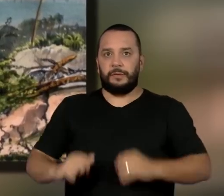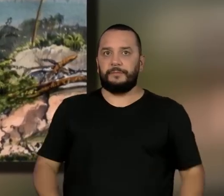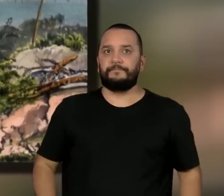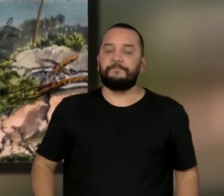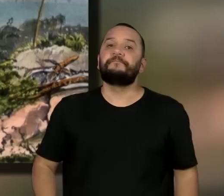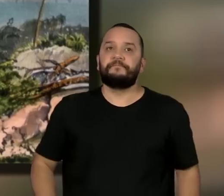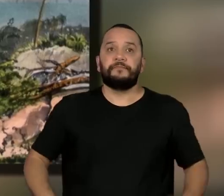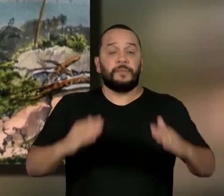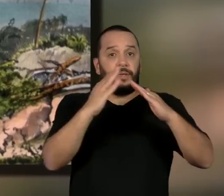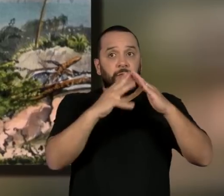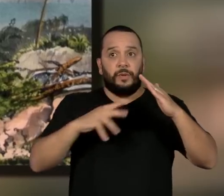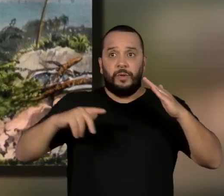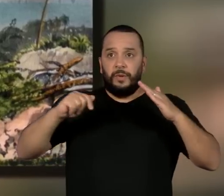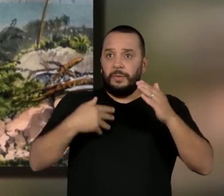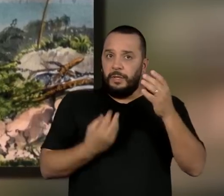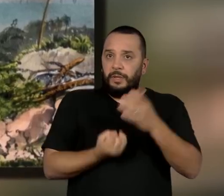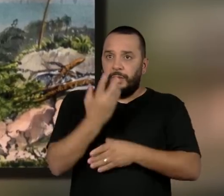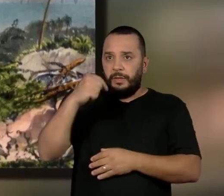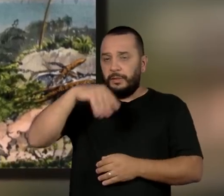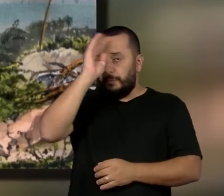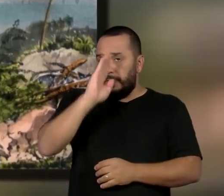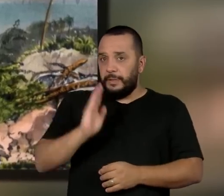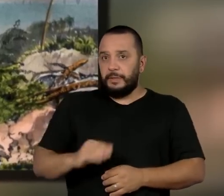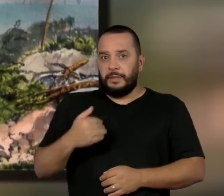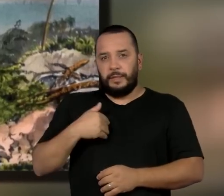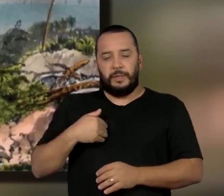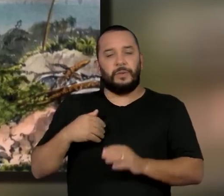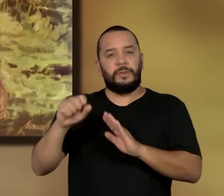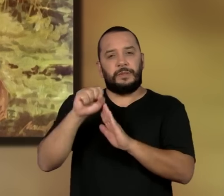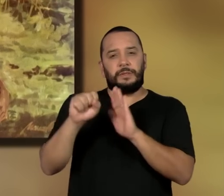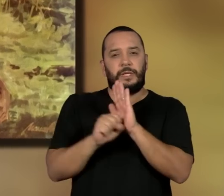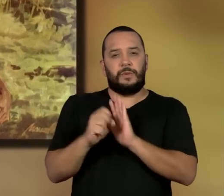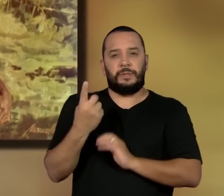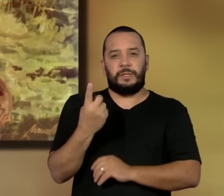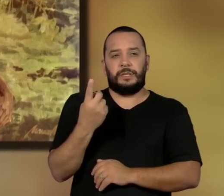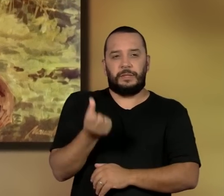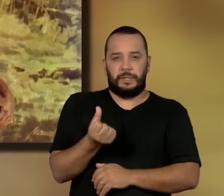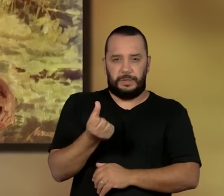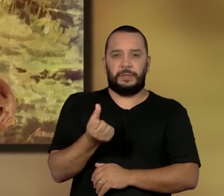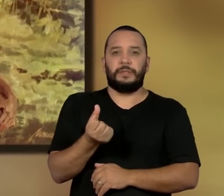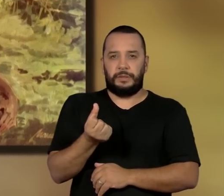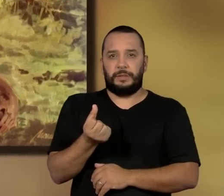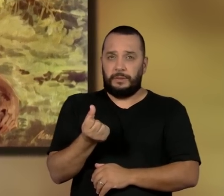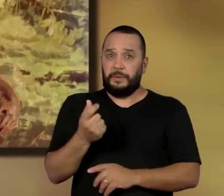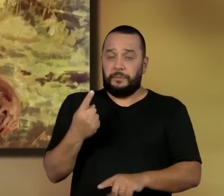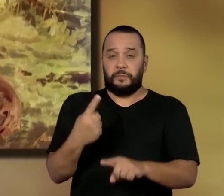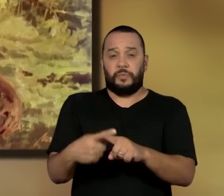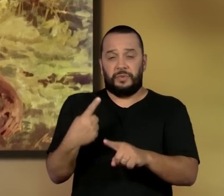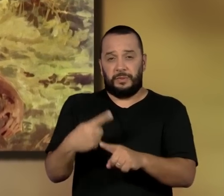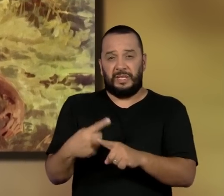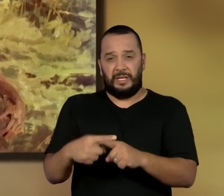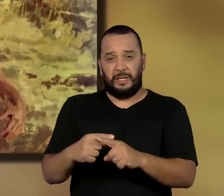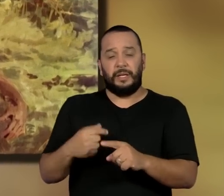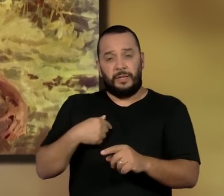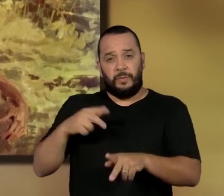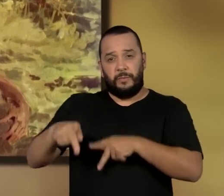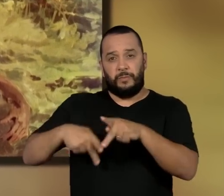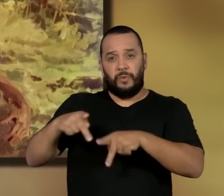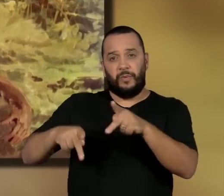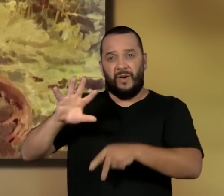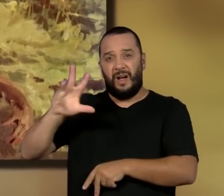Os quilombos surgiram no Brasil em meados do século XVI. Foram resultado da resistência de